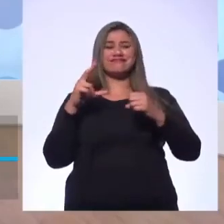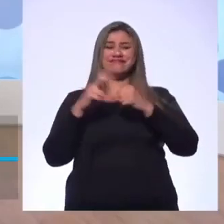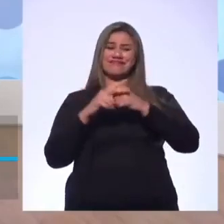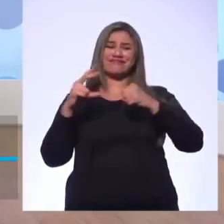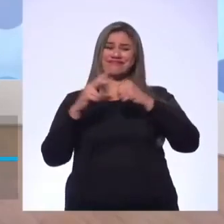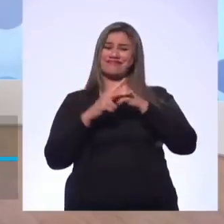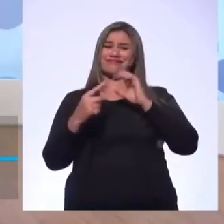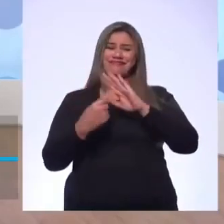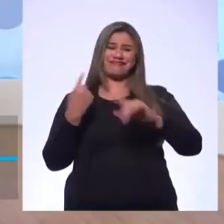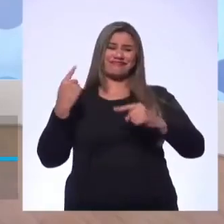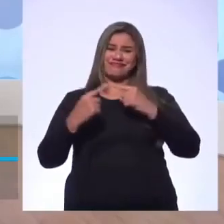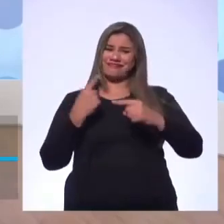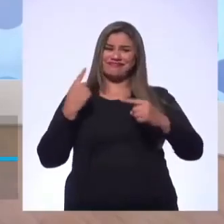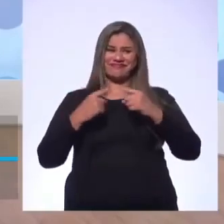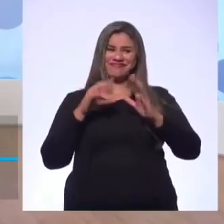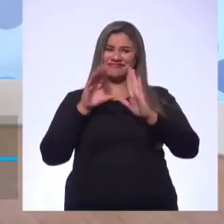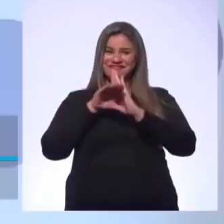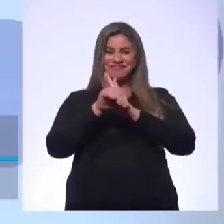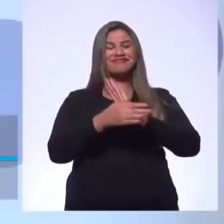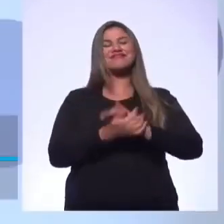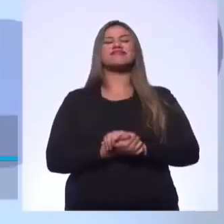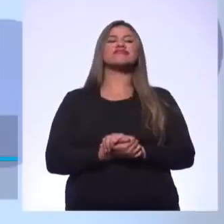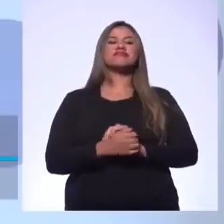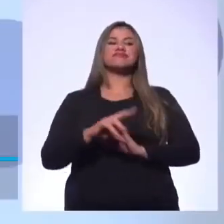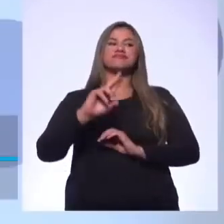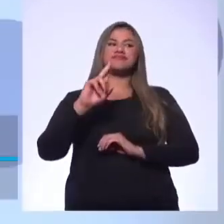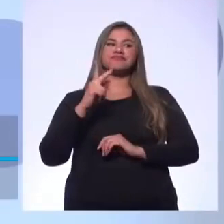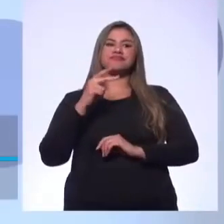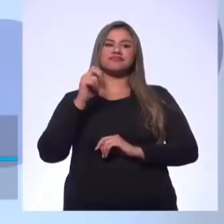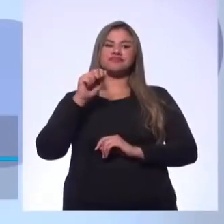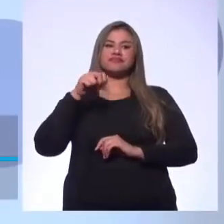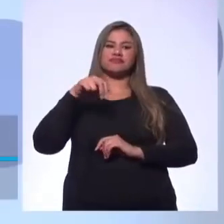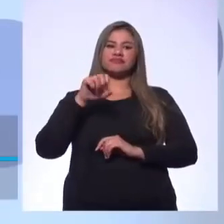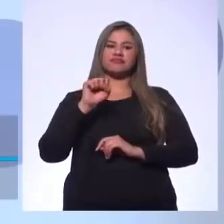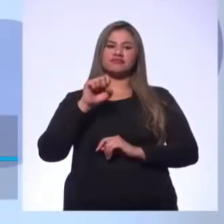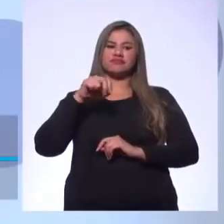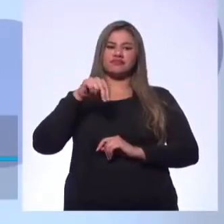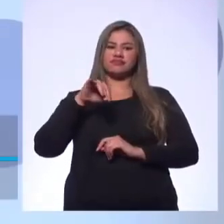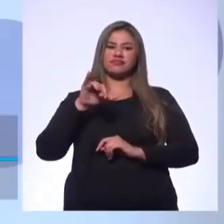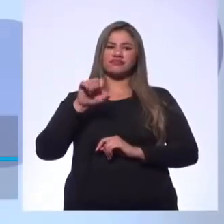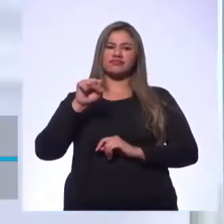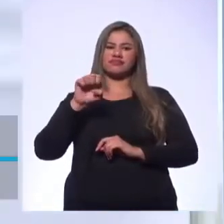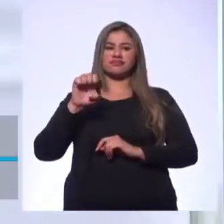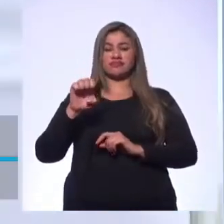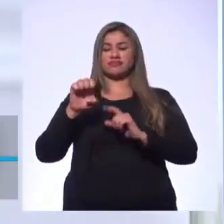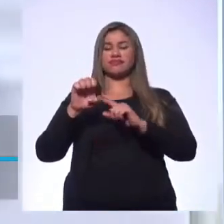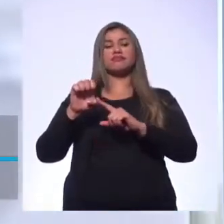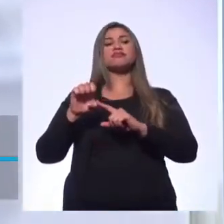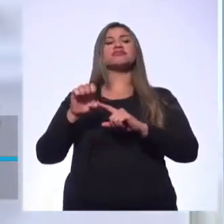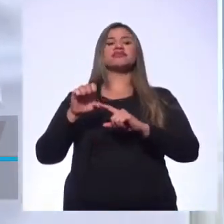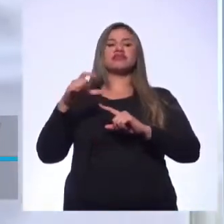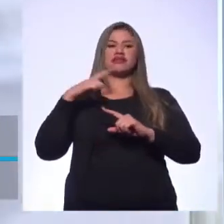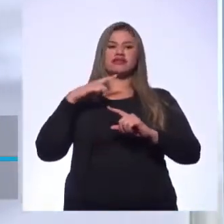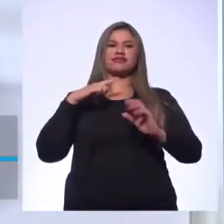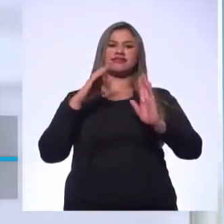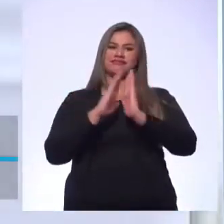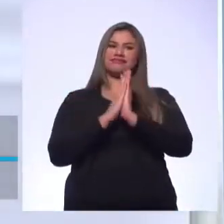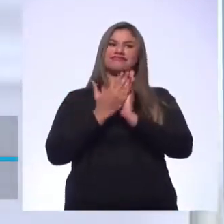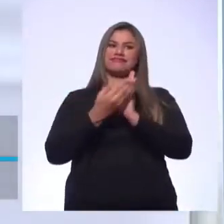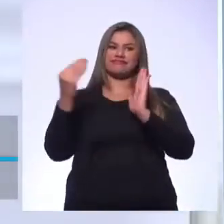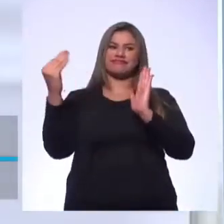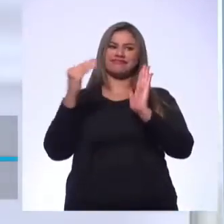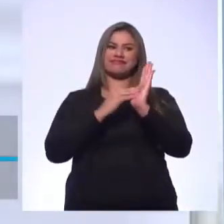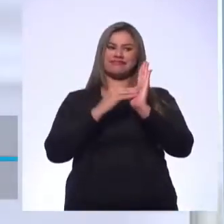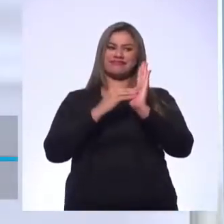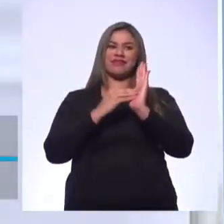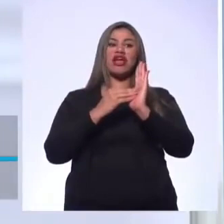Ó, a hanseníase também foi citada pelo Eduardo, tá bom? Muito bem. A hanseníase ela tem até na Bíblia, né? Antigamente se chamava